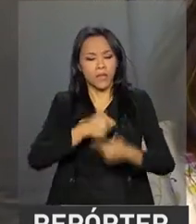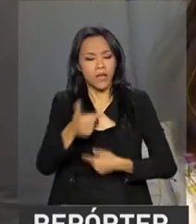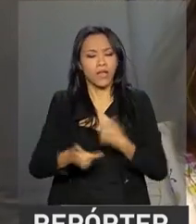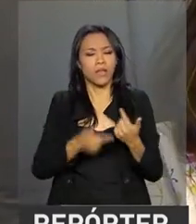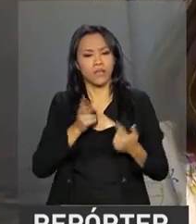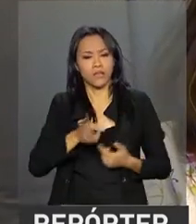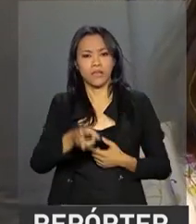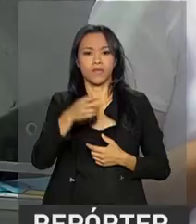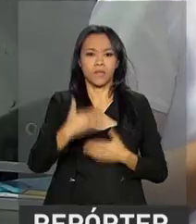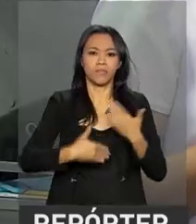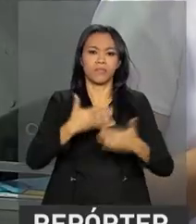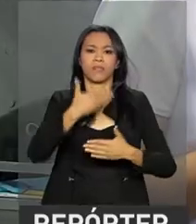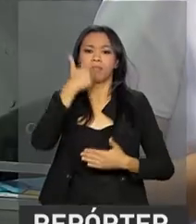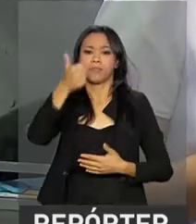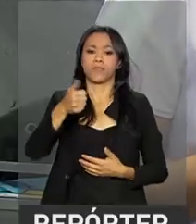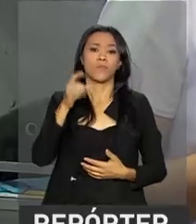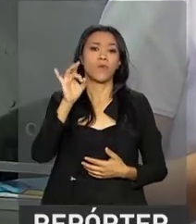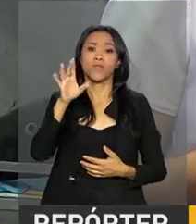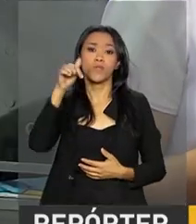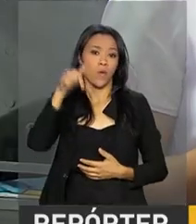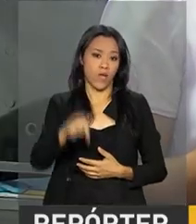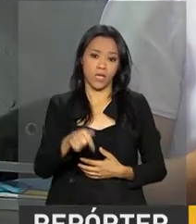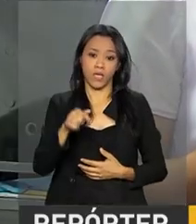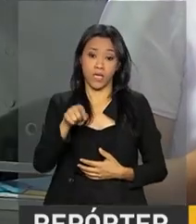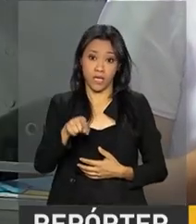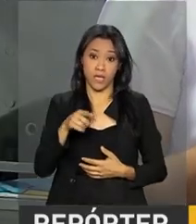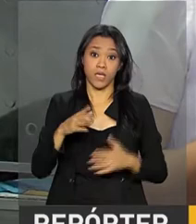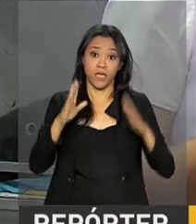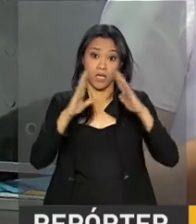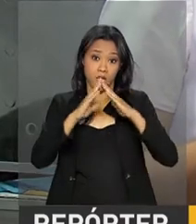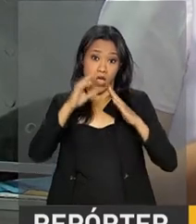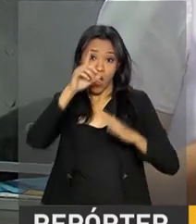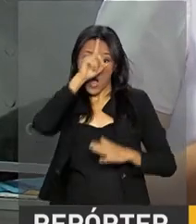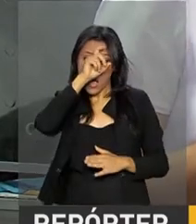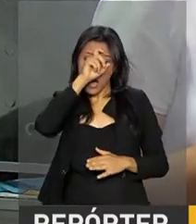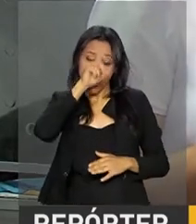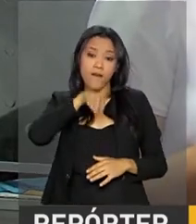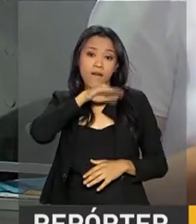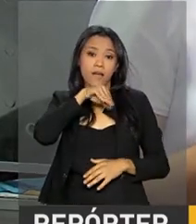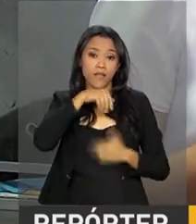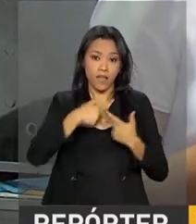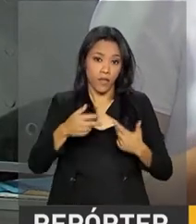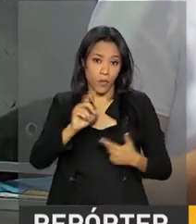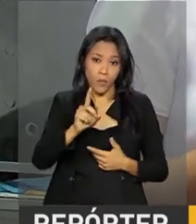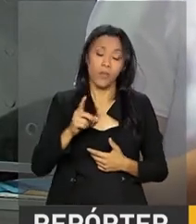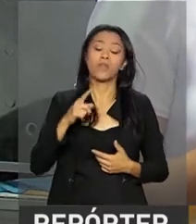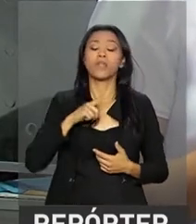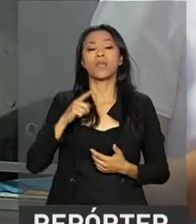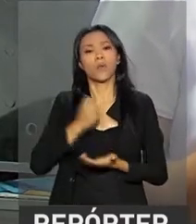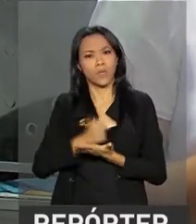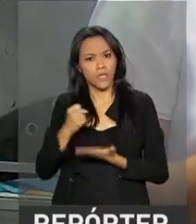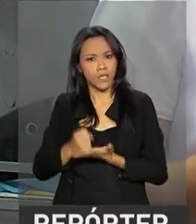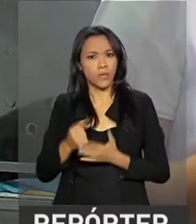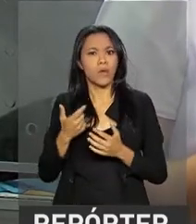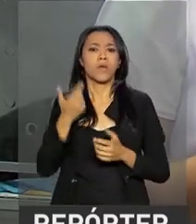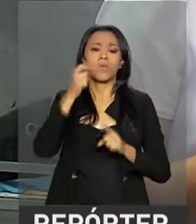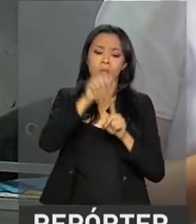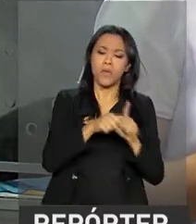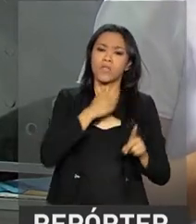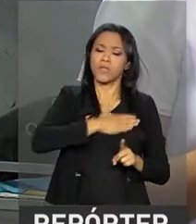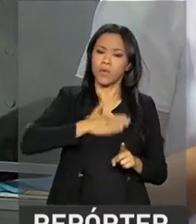sempre fazendo e crescendo. E não é só aqui no Hospital Veterinário que as contratações estão em alta. Em agosto, pelo 5º